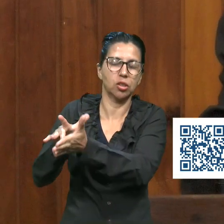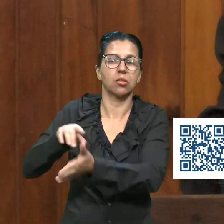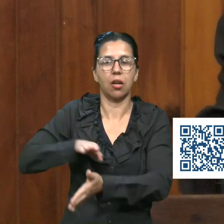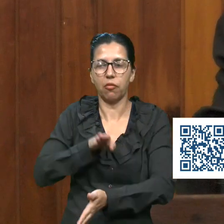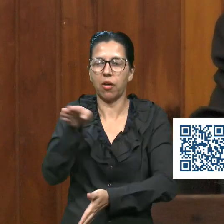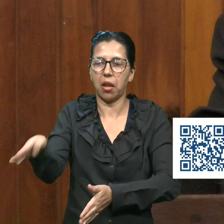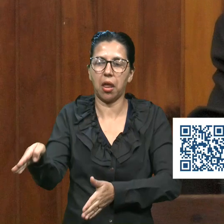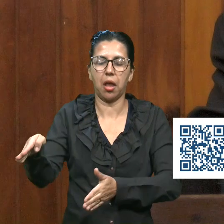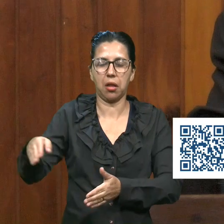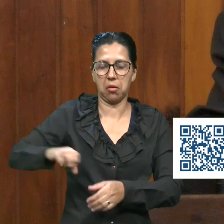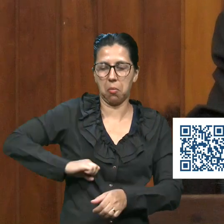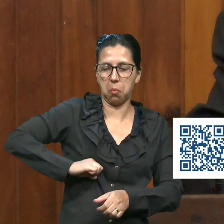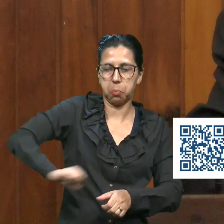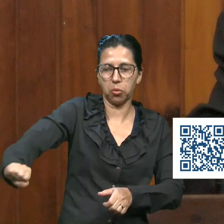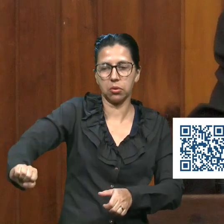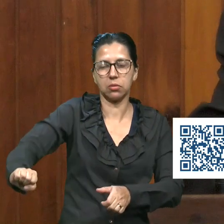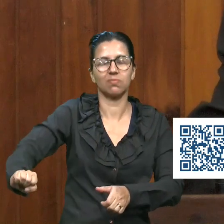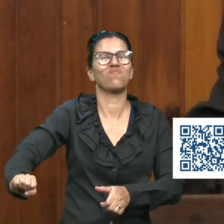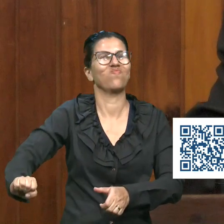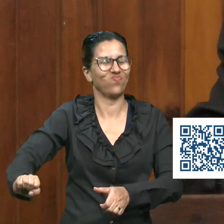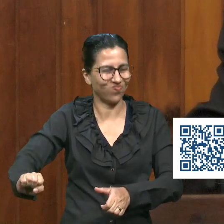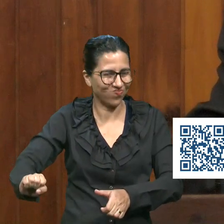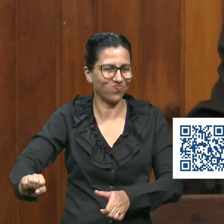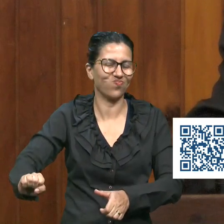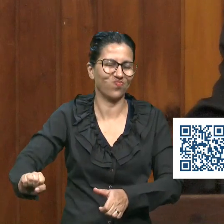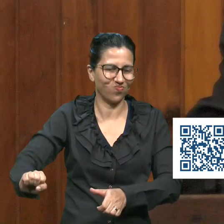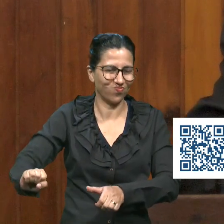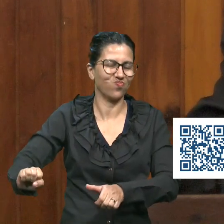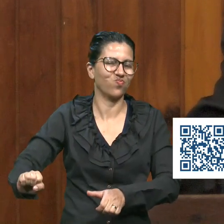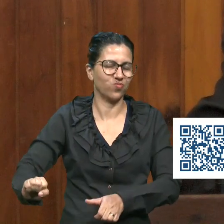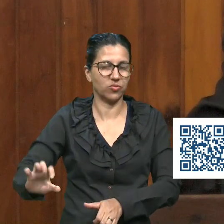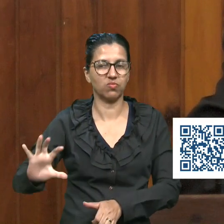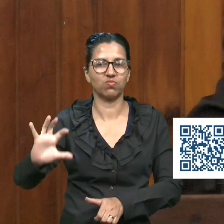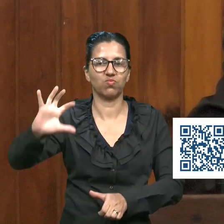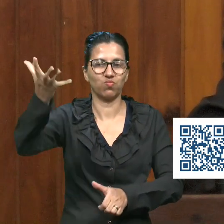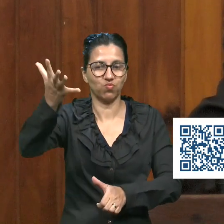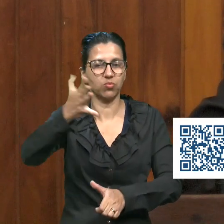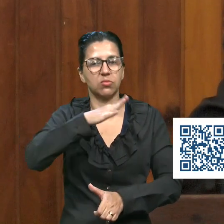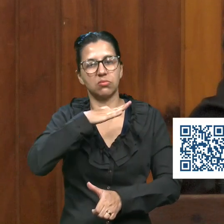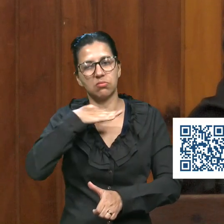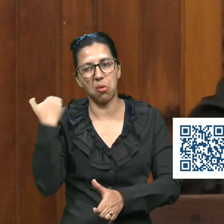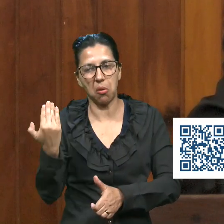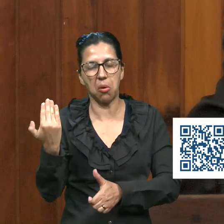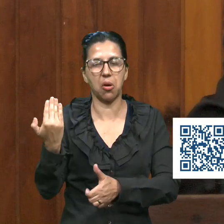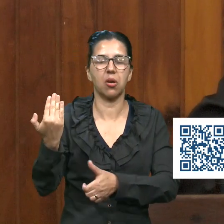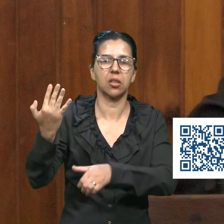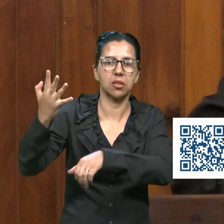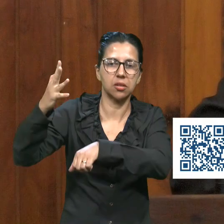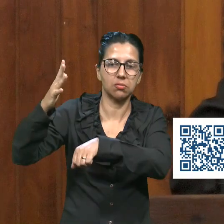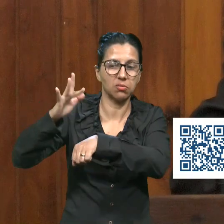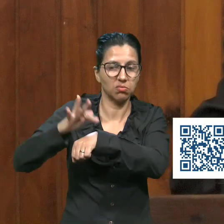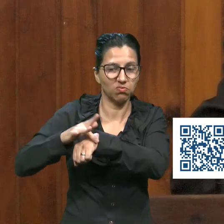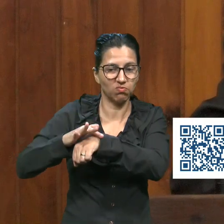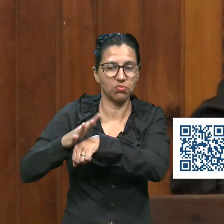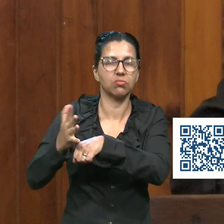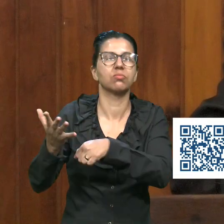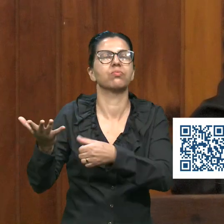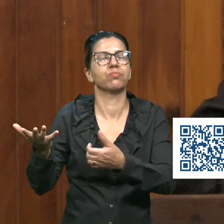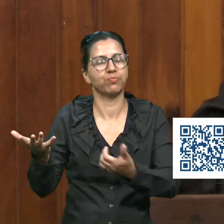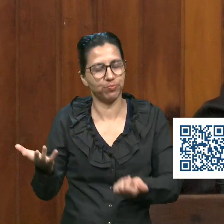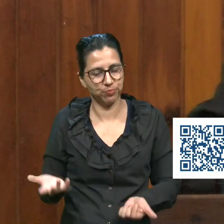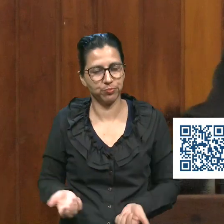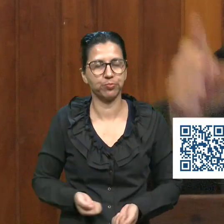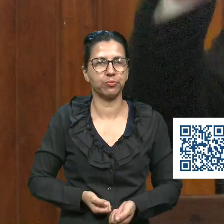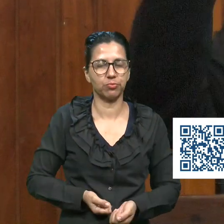despreparada, sem nenhuma condição mínima, geralmente moças jovens, às vezes sem nenhum poder